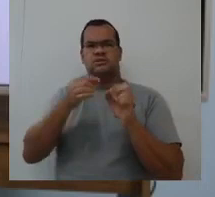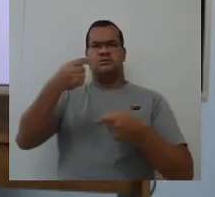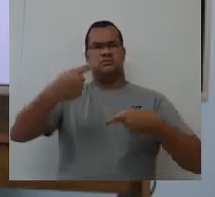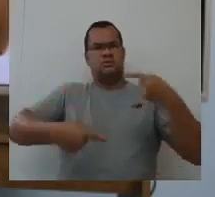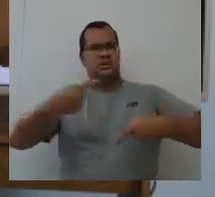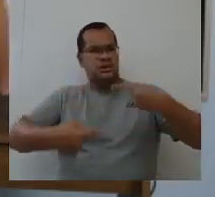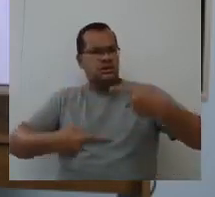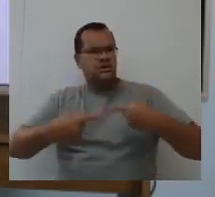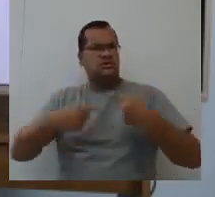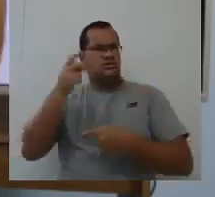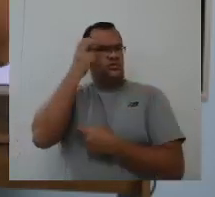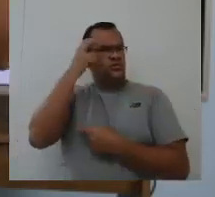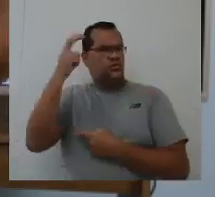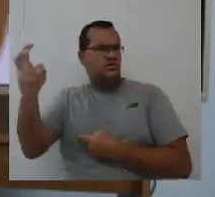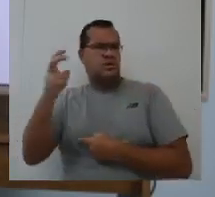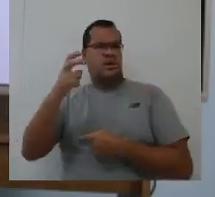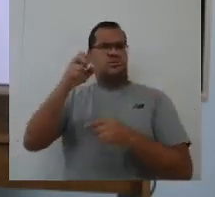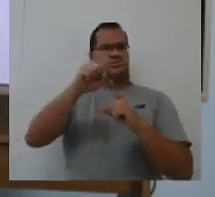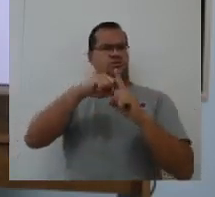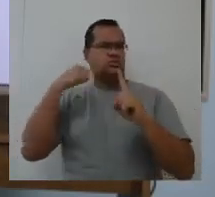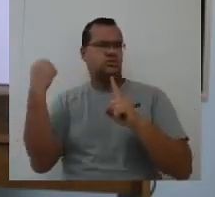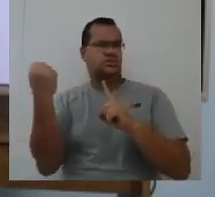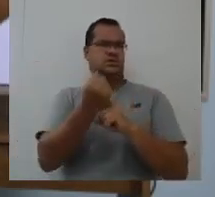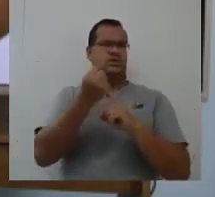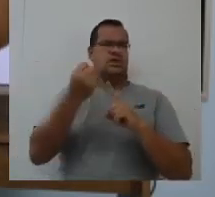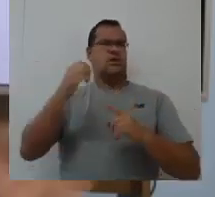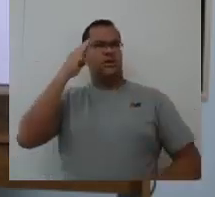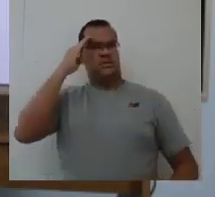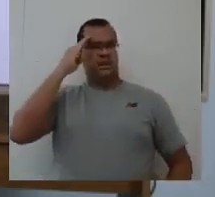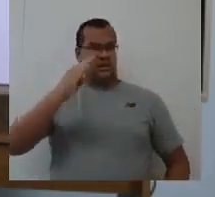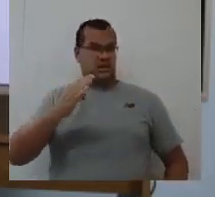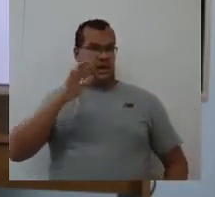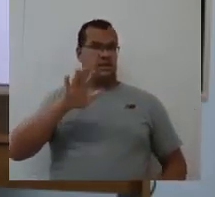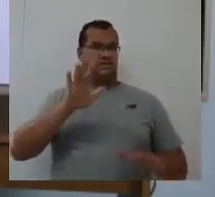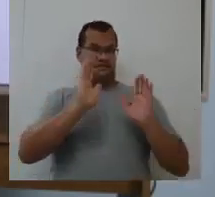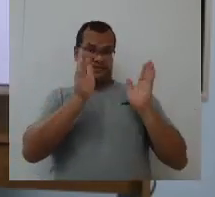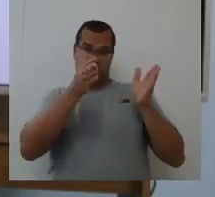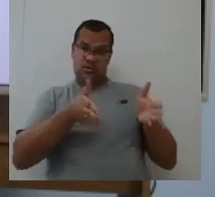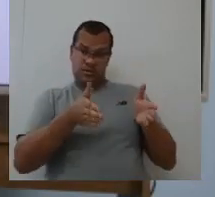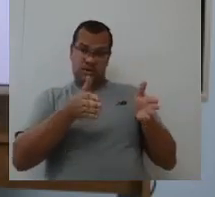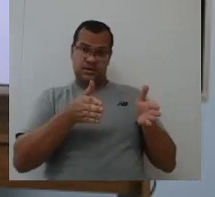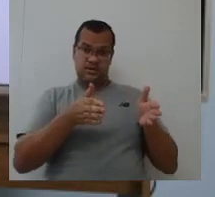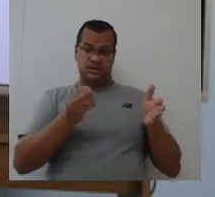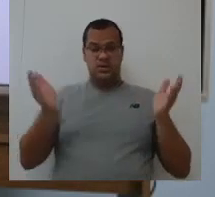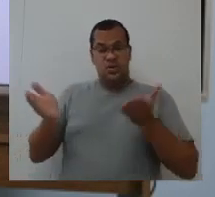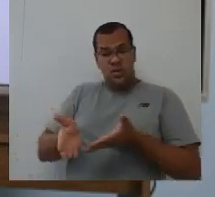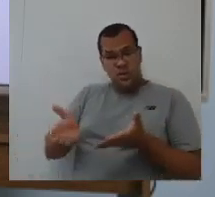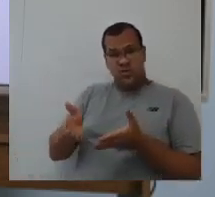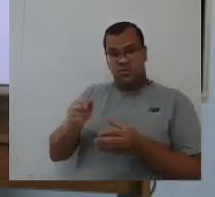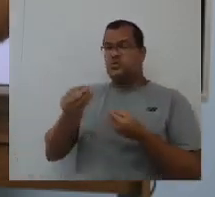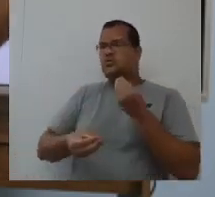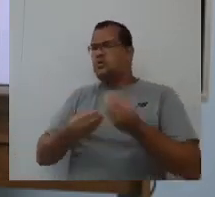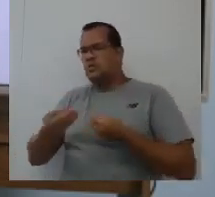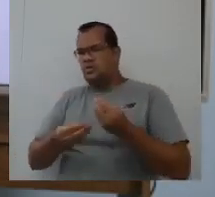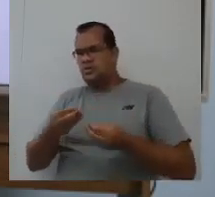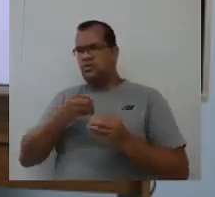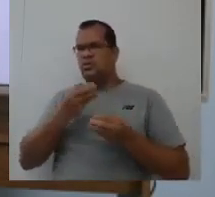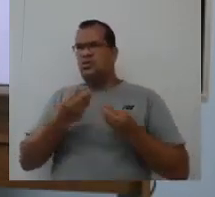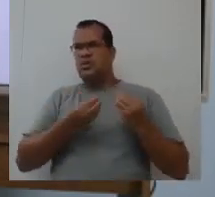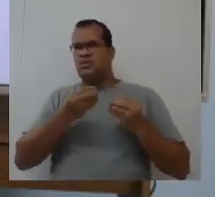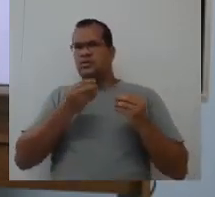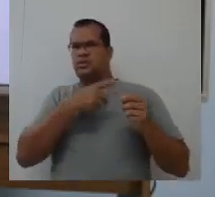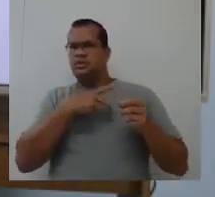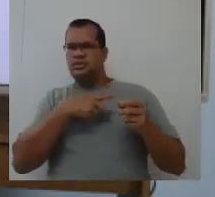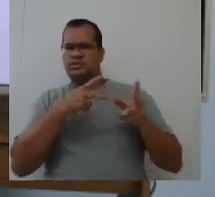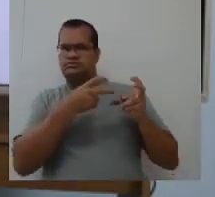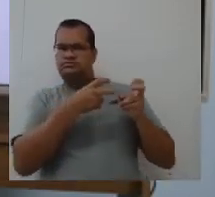político, cultural, social, militar, daquele período, com o que está acontecendo no mundo hoje, né? Como é que nós